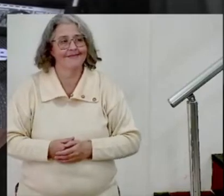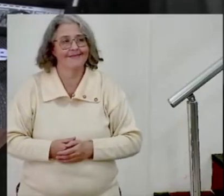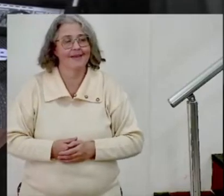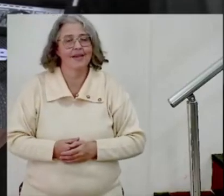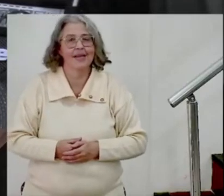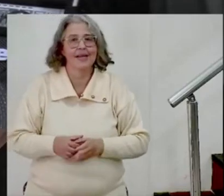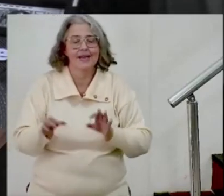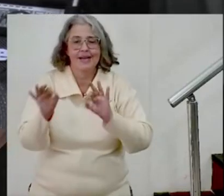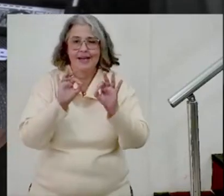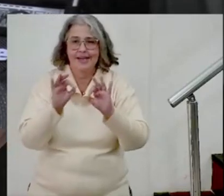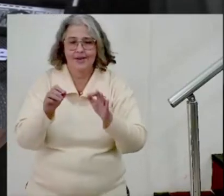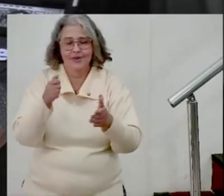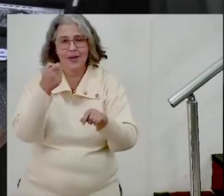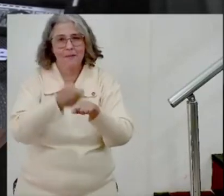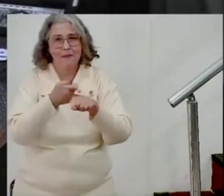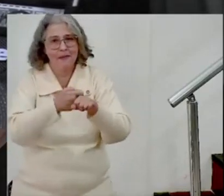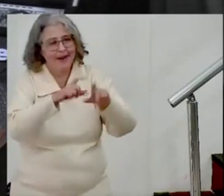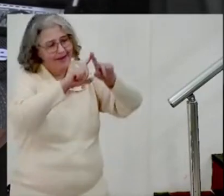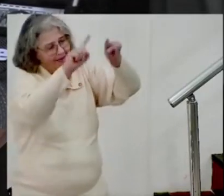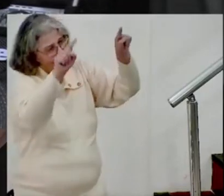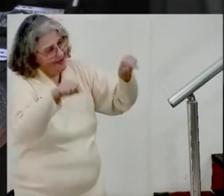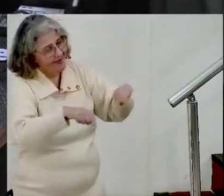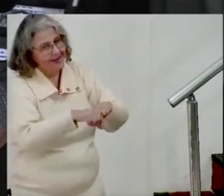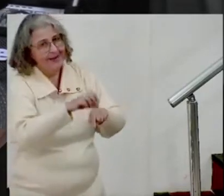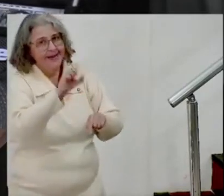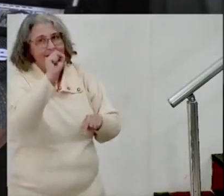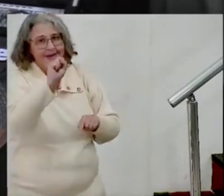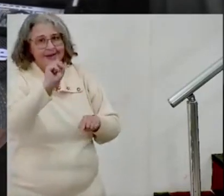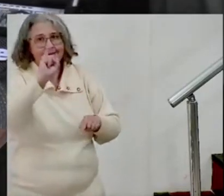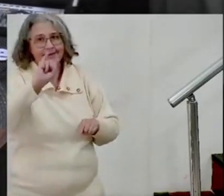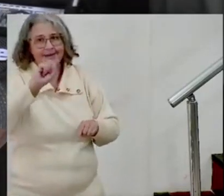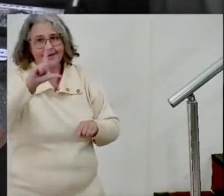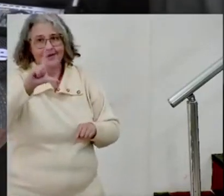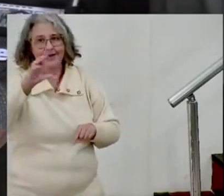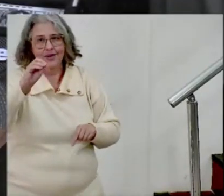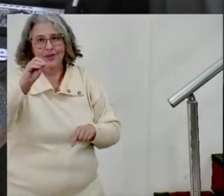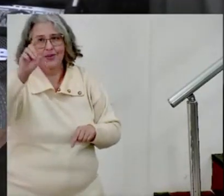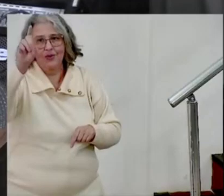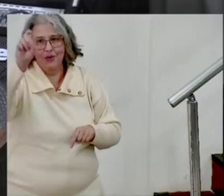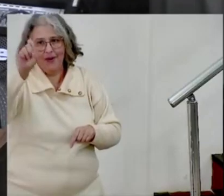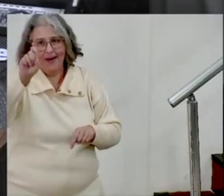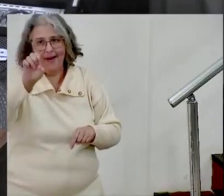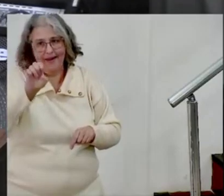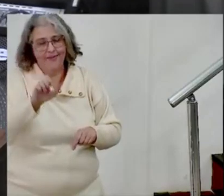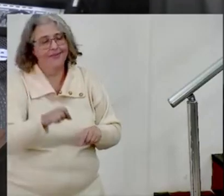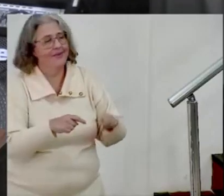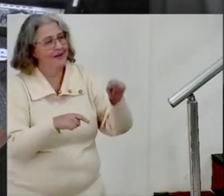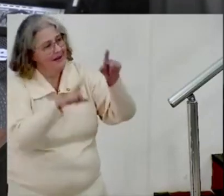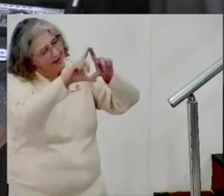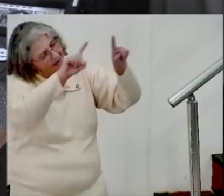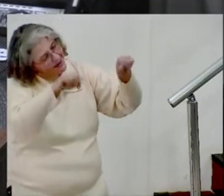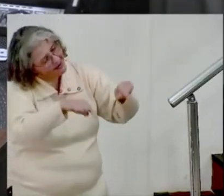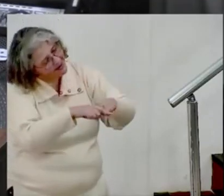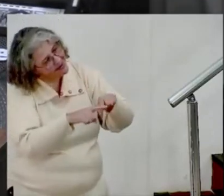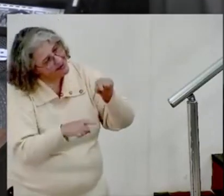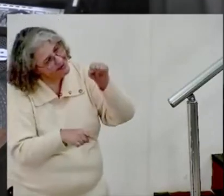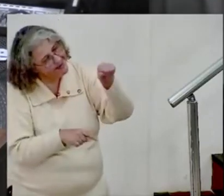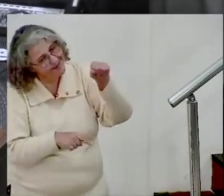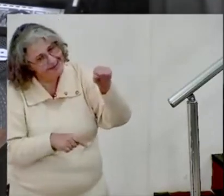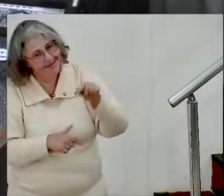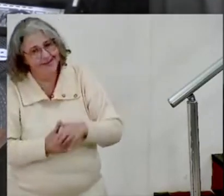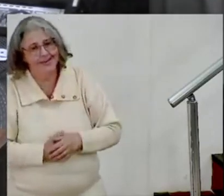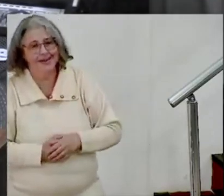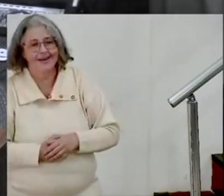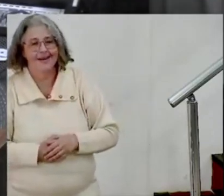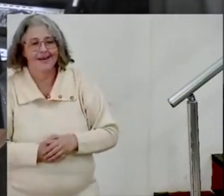É chamada a pedra de Siloé, a inscrição de Siloé. Porque Siloé, no hebraico, quer dizer enviado. A água foi enviada